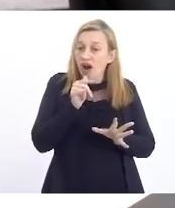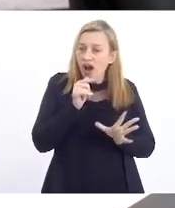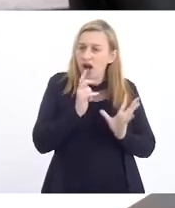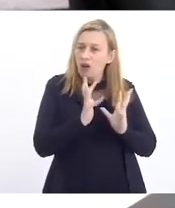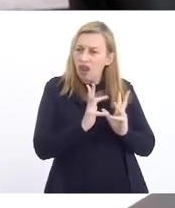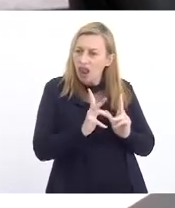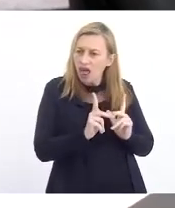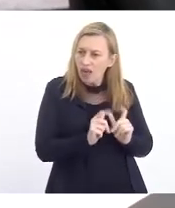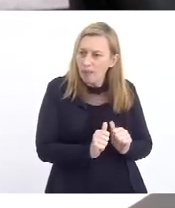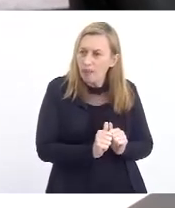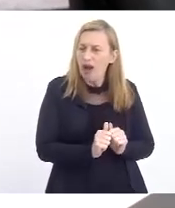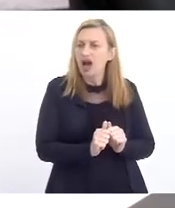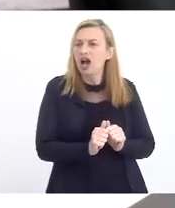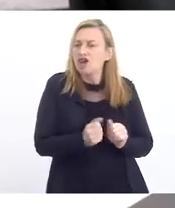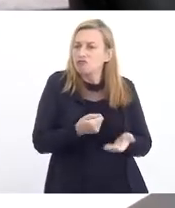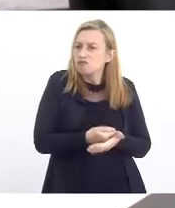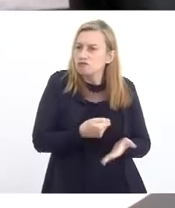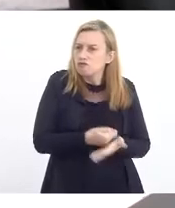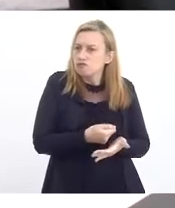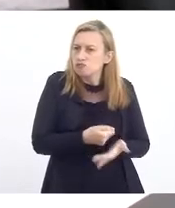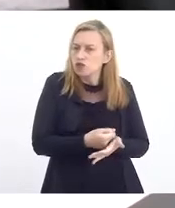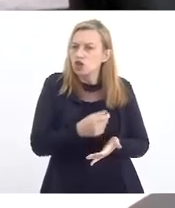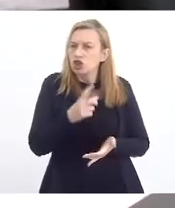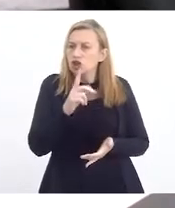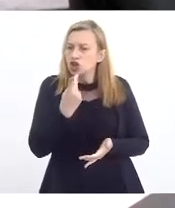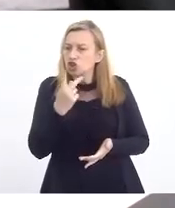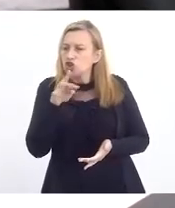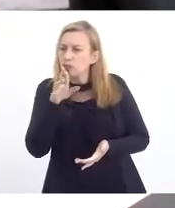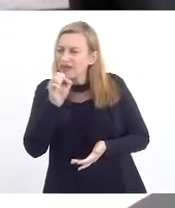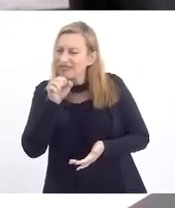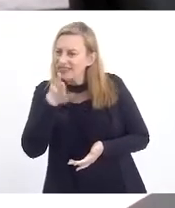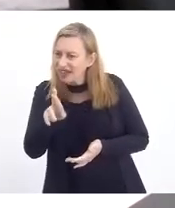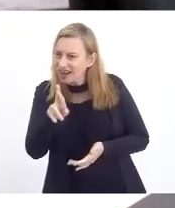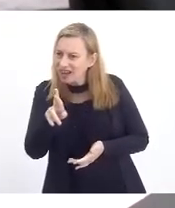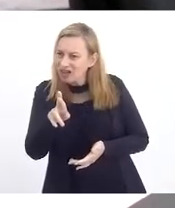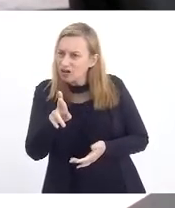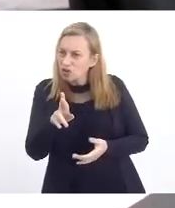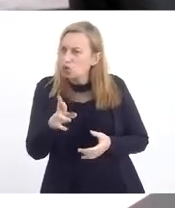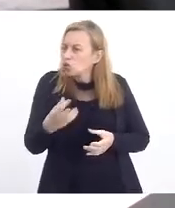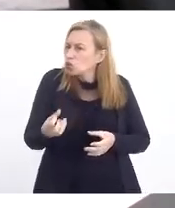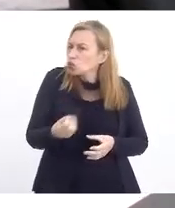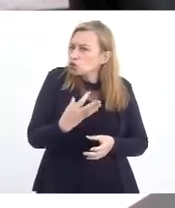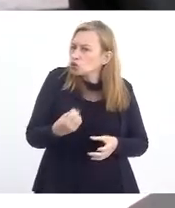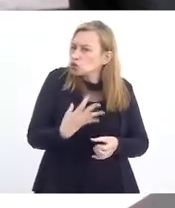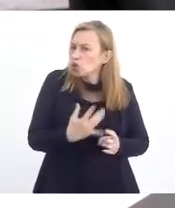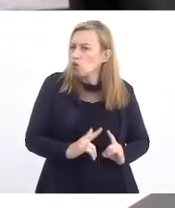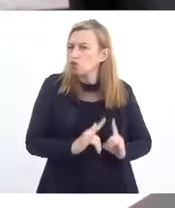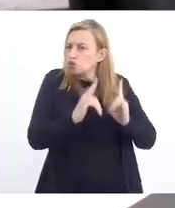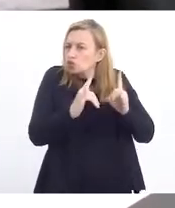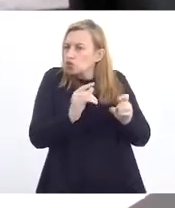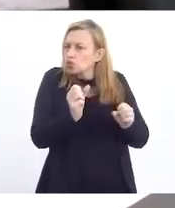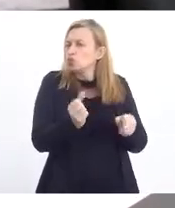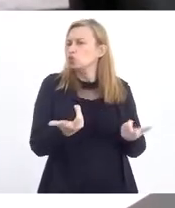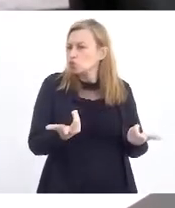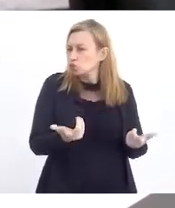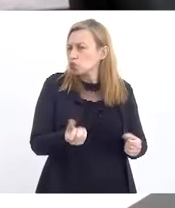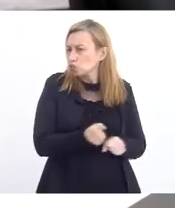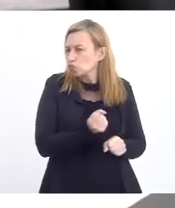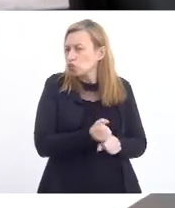Insistir que tem que hidrometrar os novos edifícios construídos, porque não dá para quebrar todos os que existem para fazer nova